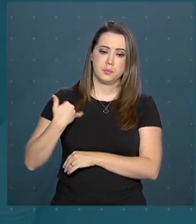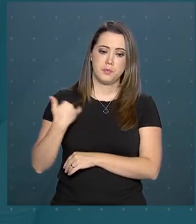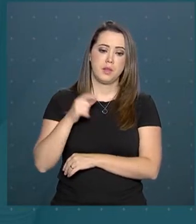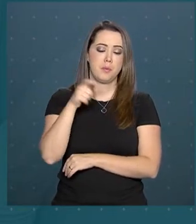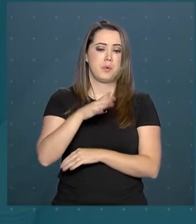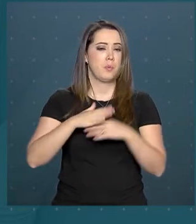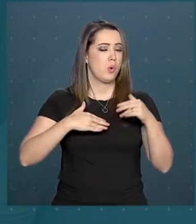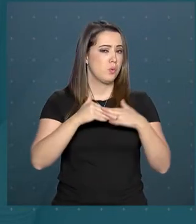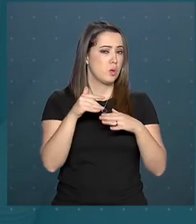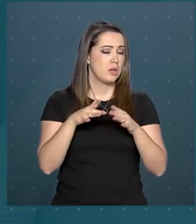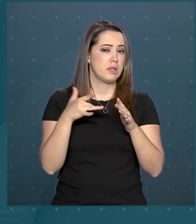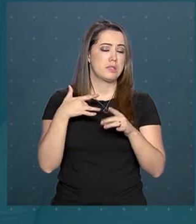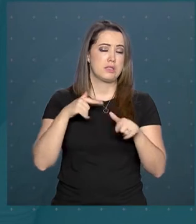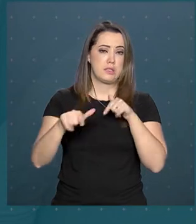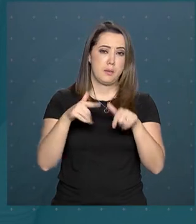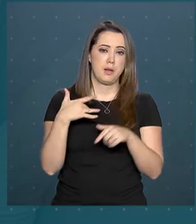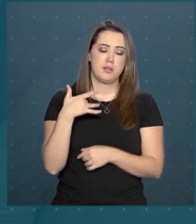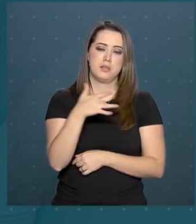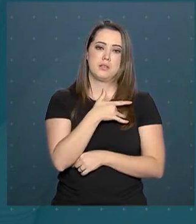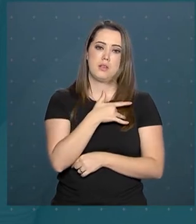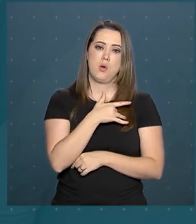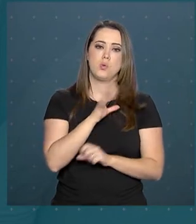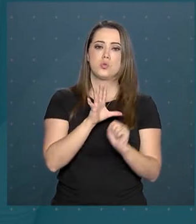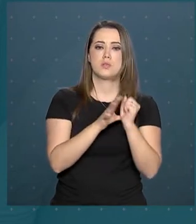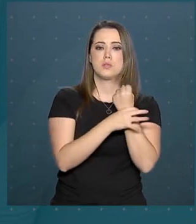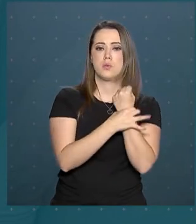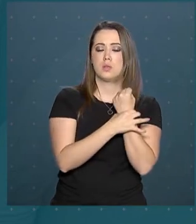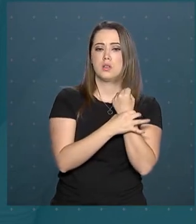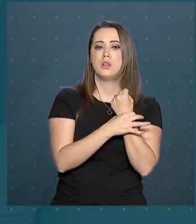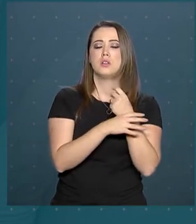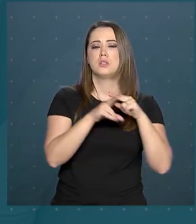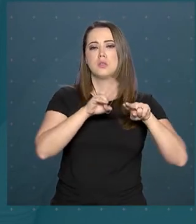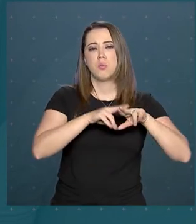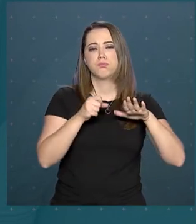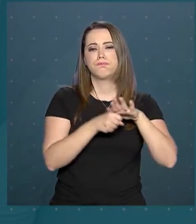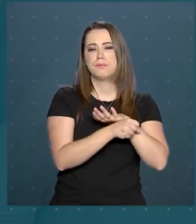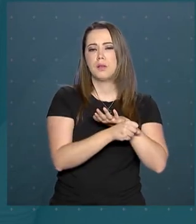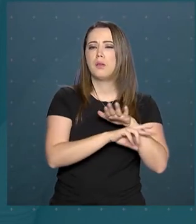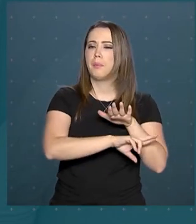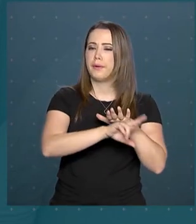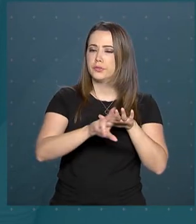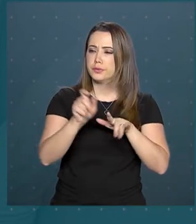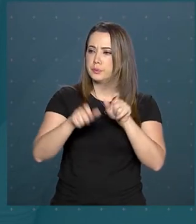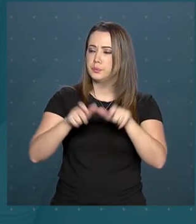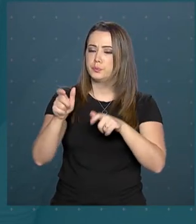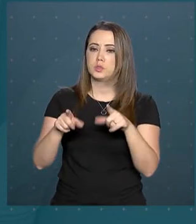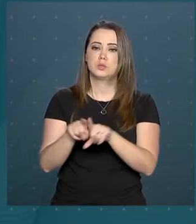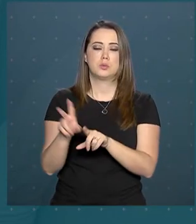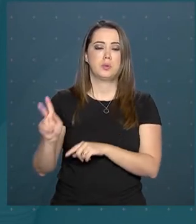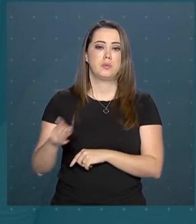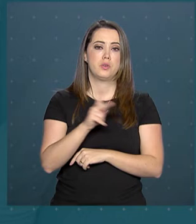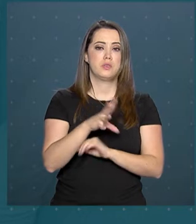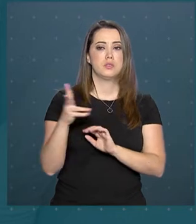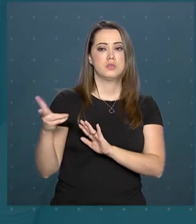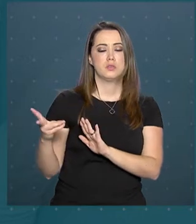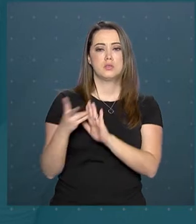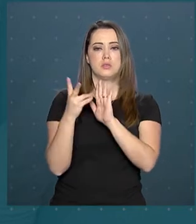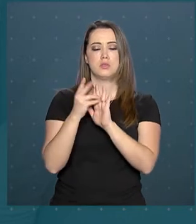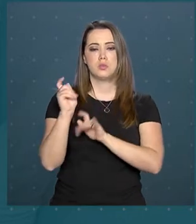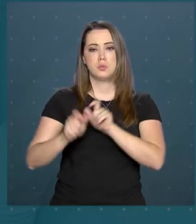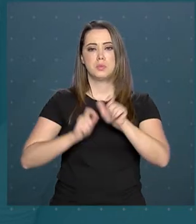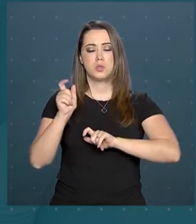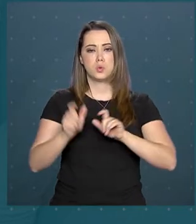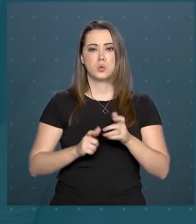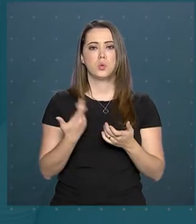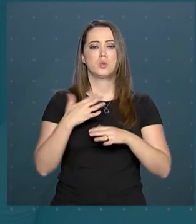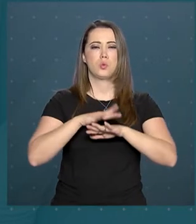profissionais da saúde, da segurança pública e do sistema prisional, além de professores, indígenas, pessoas